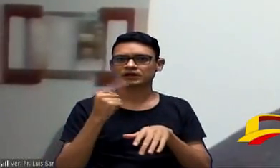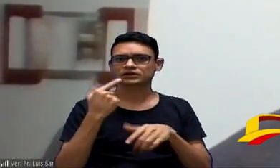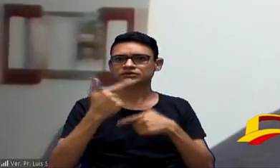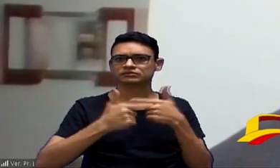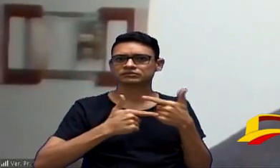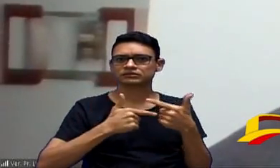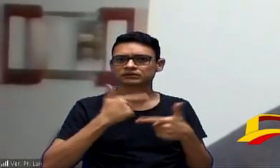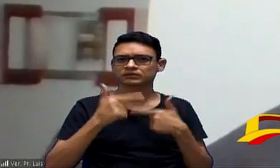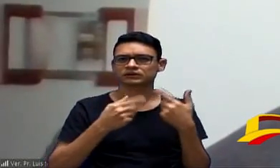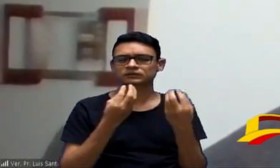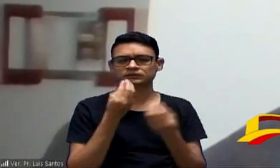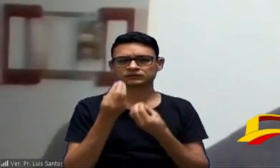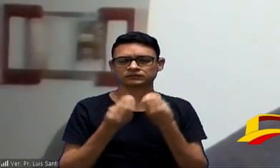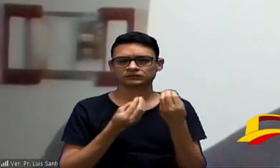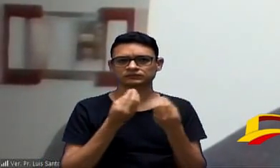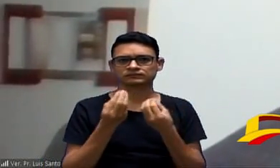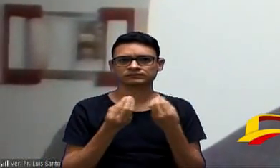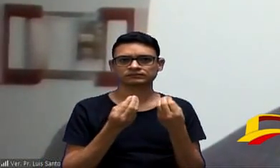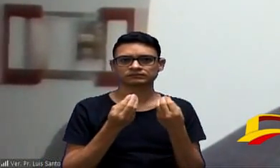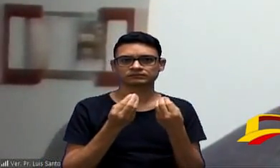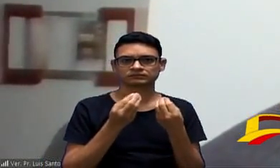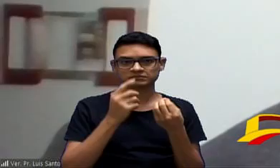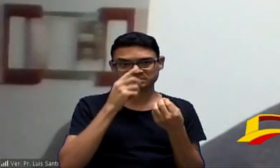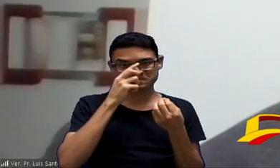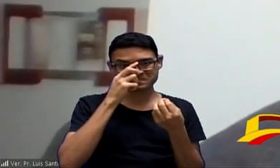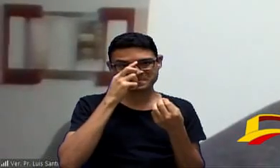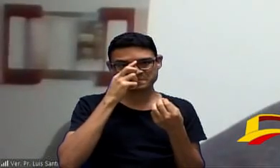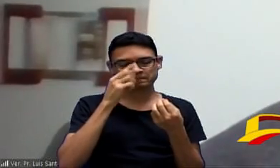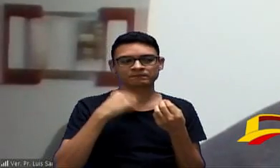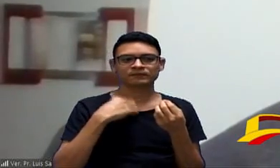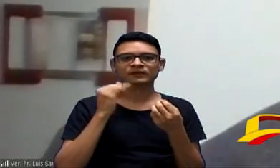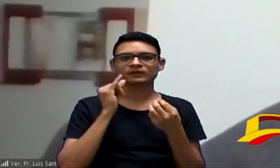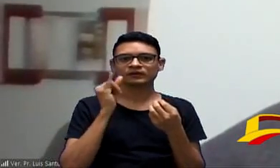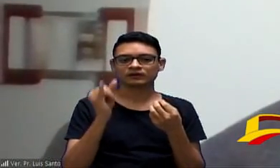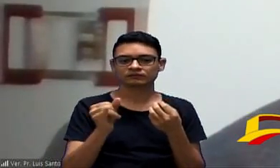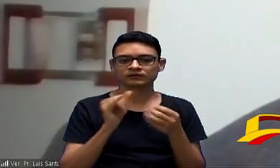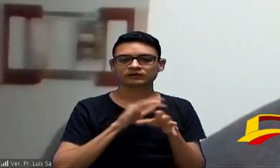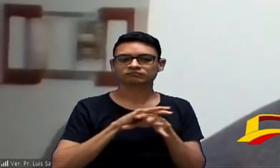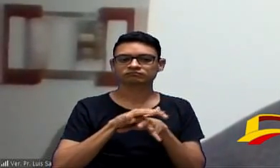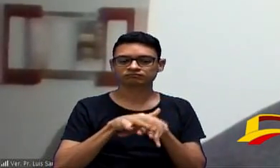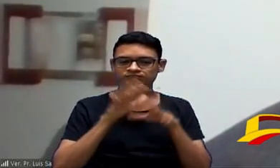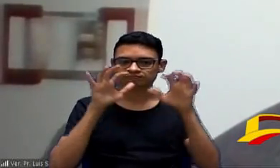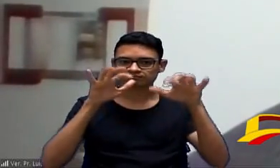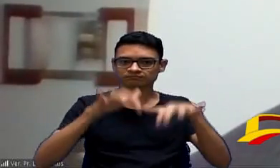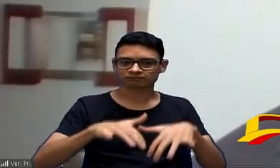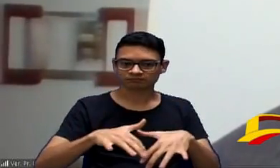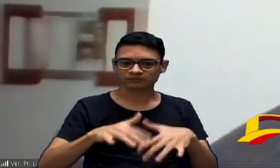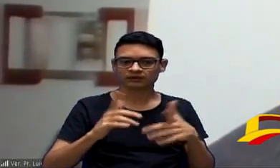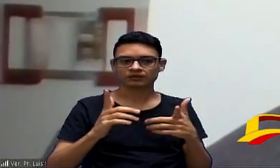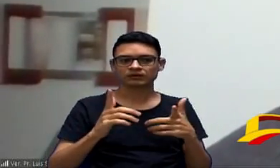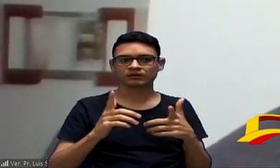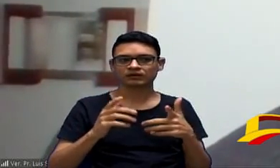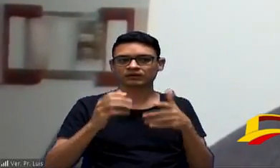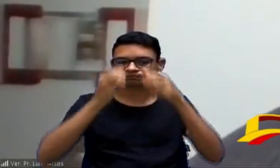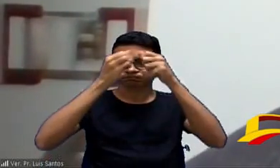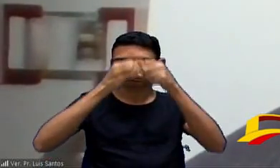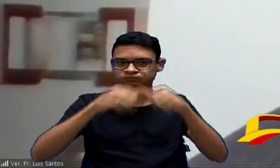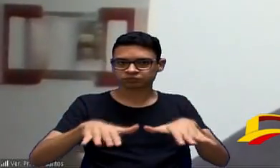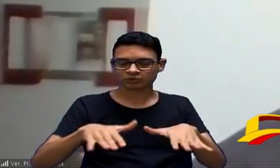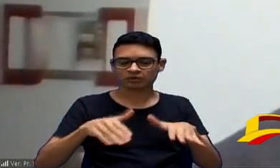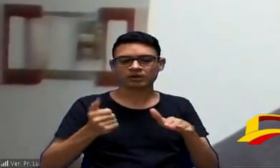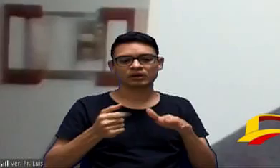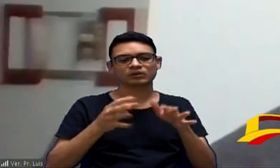minha palavra que, caso o resultado da audiência não fosse favorável, eu retiraria o meu